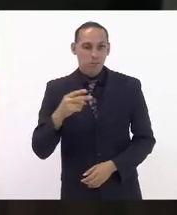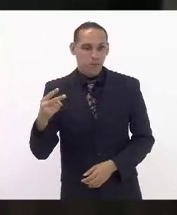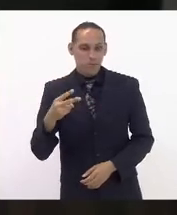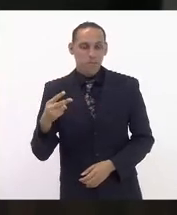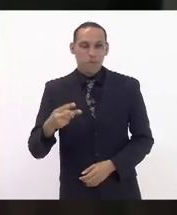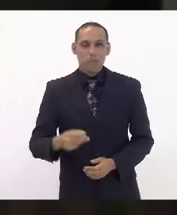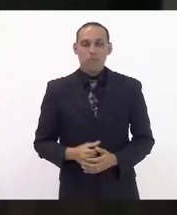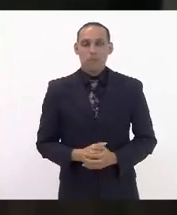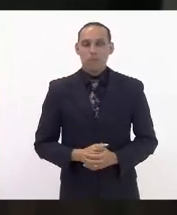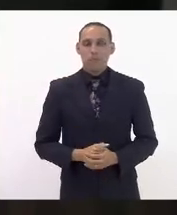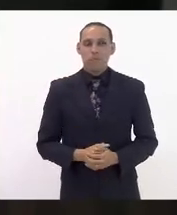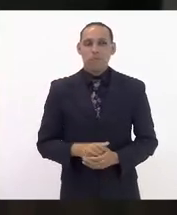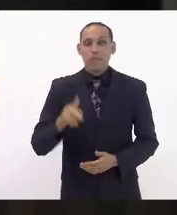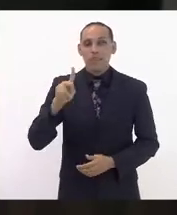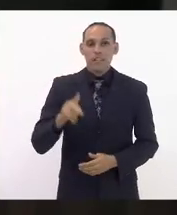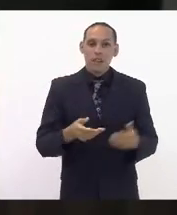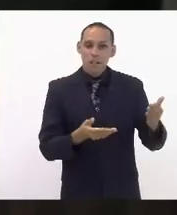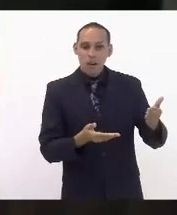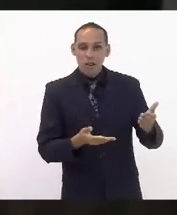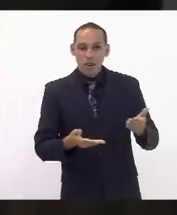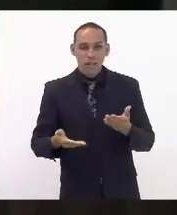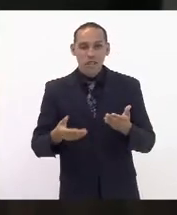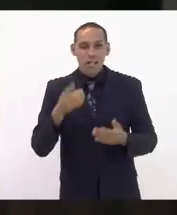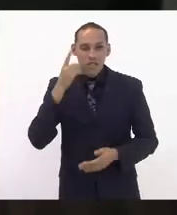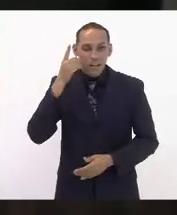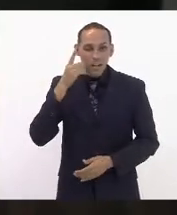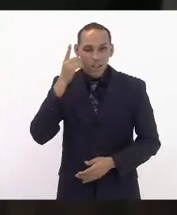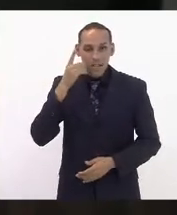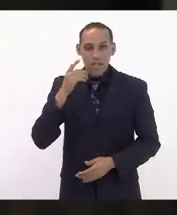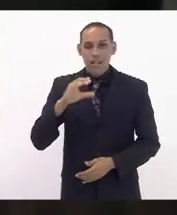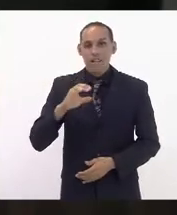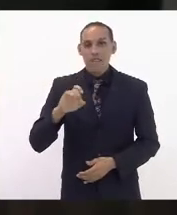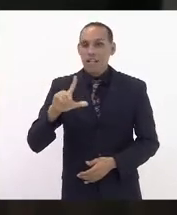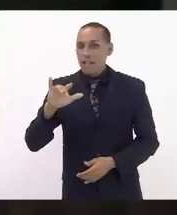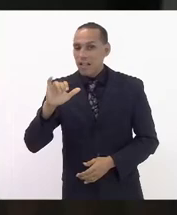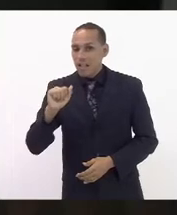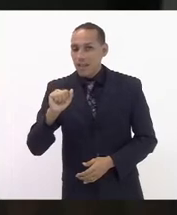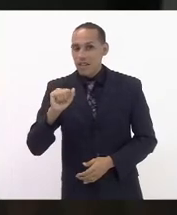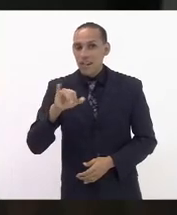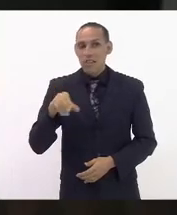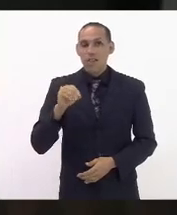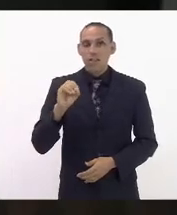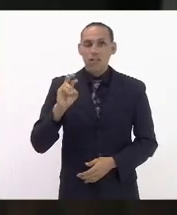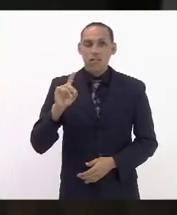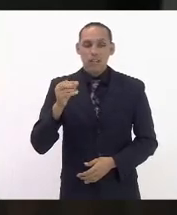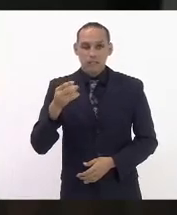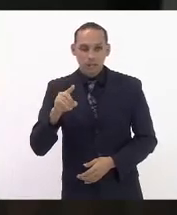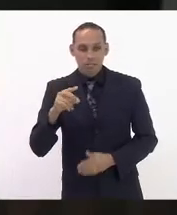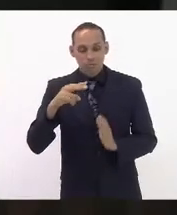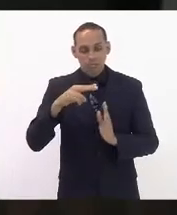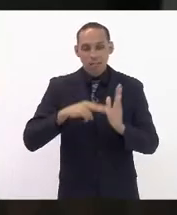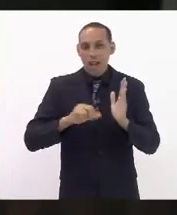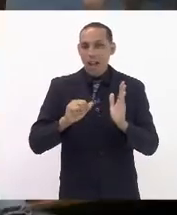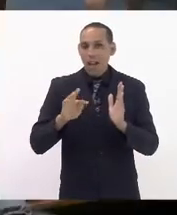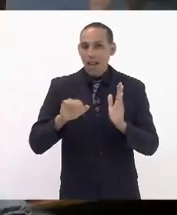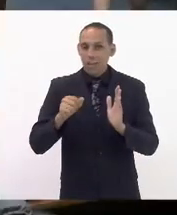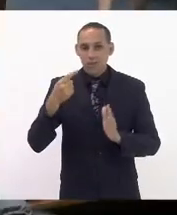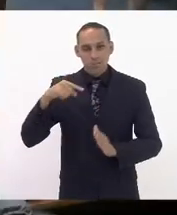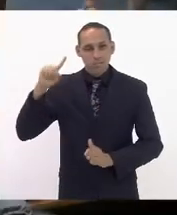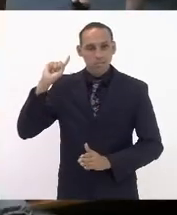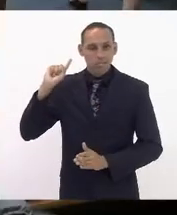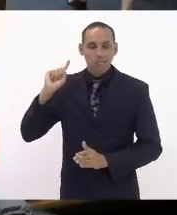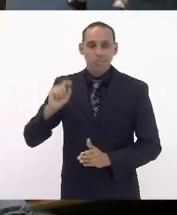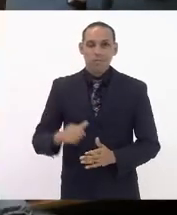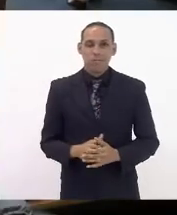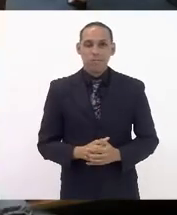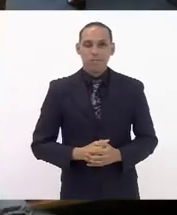2022. A presidência convida a deputada Célia Jordão para fazer a leitura da ata da sessão anterior.